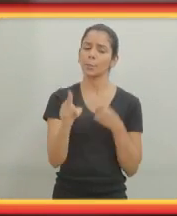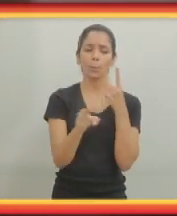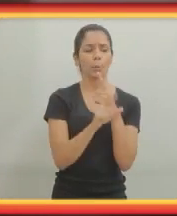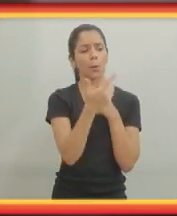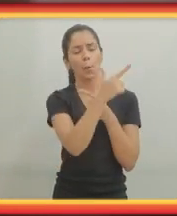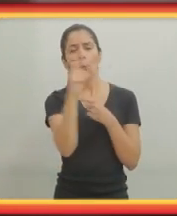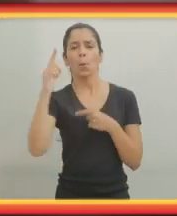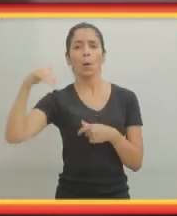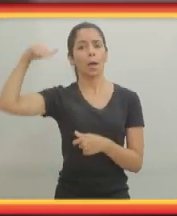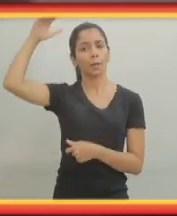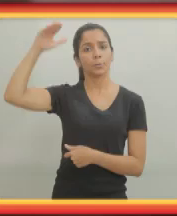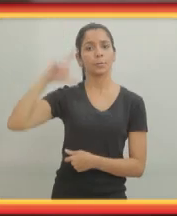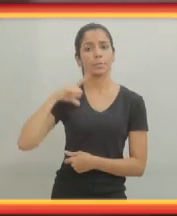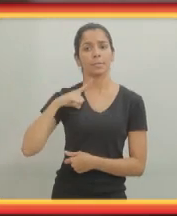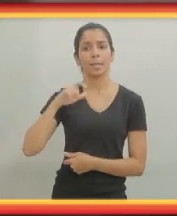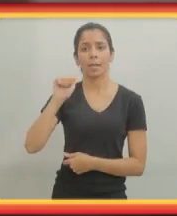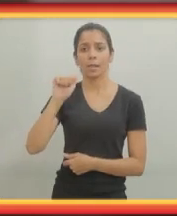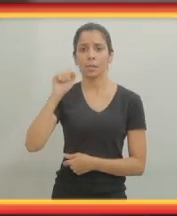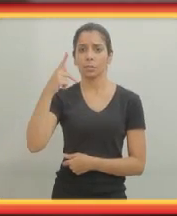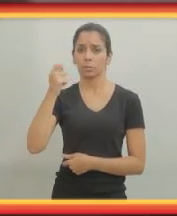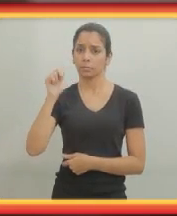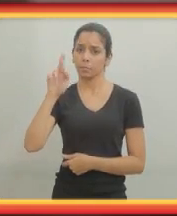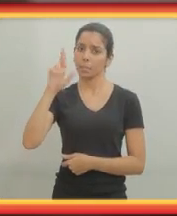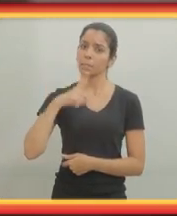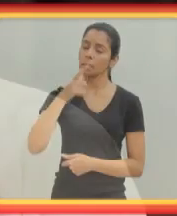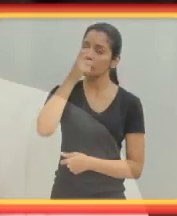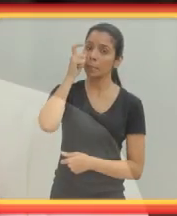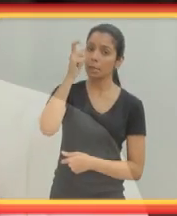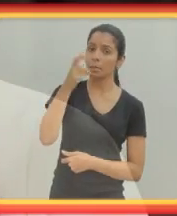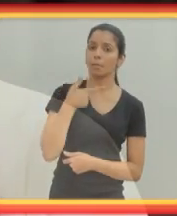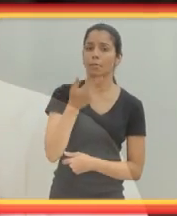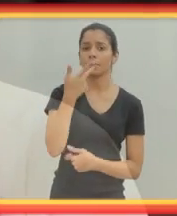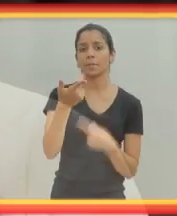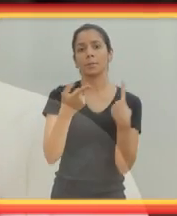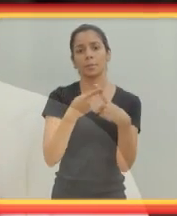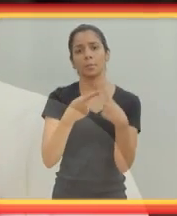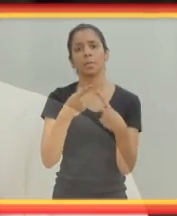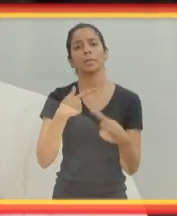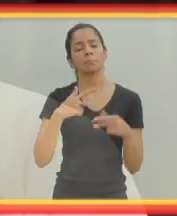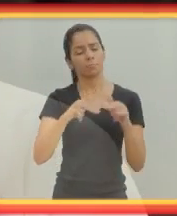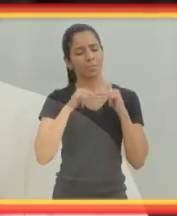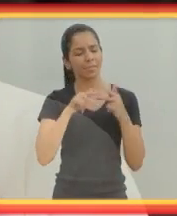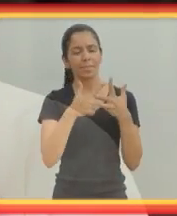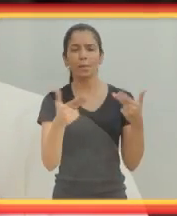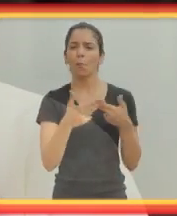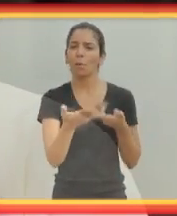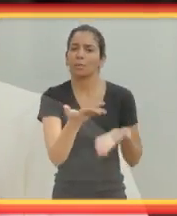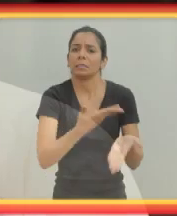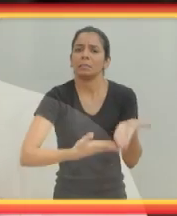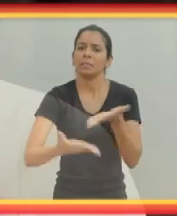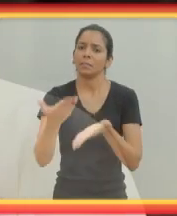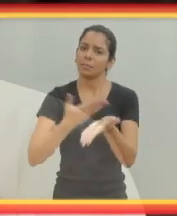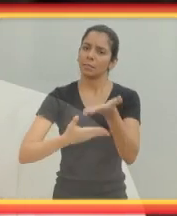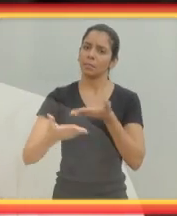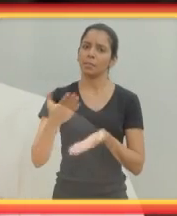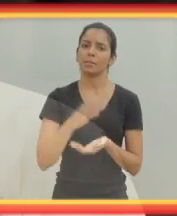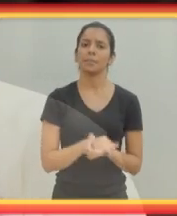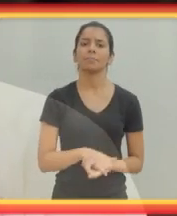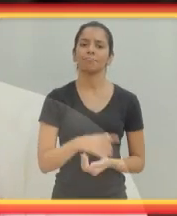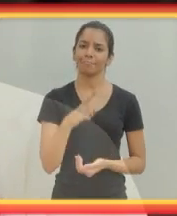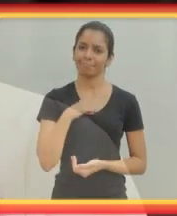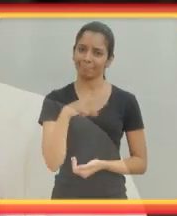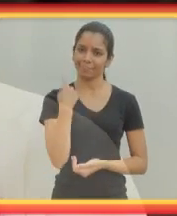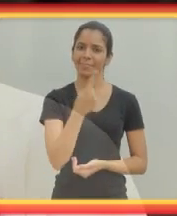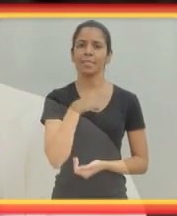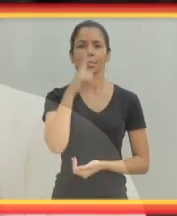outros adultos que sejam Asperger e que estejam interessados em falar. Talvez por causa justamente dessa questão da socialização.